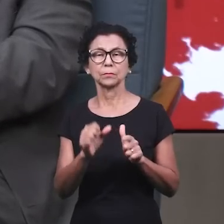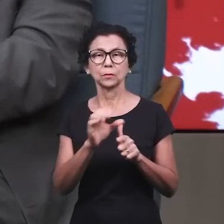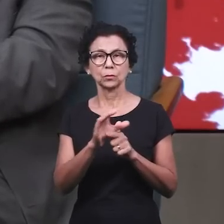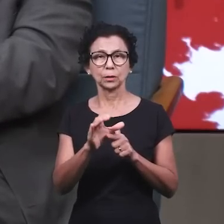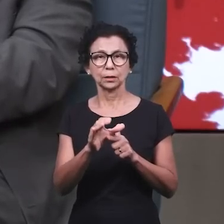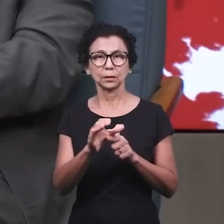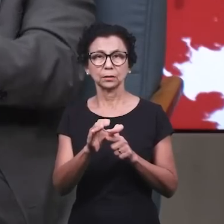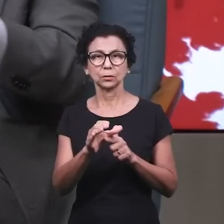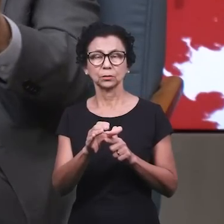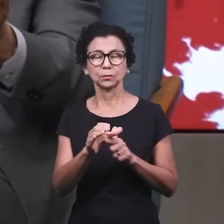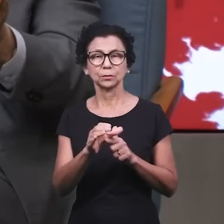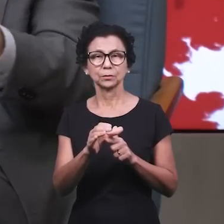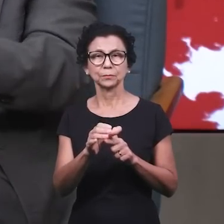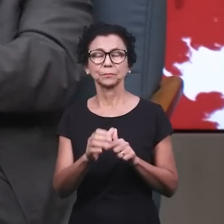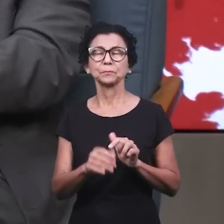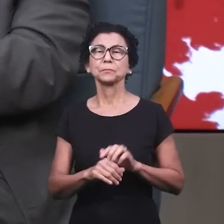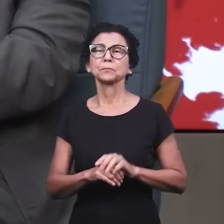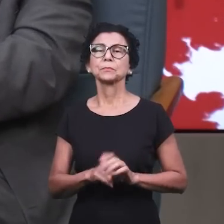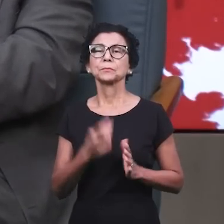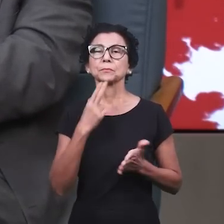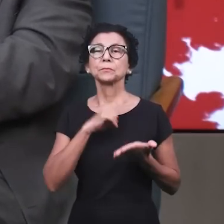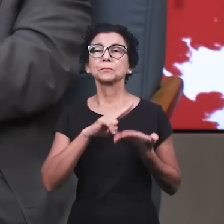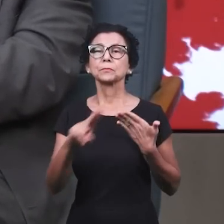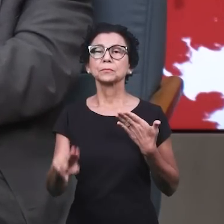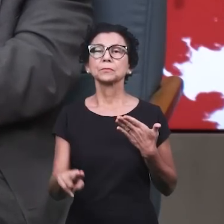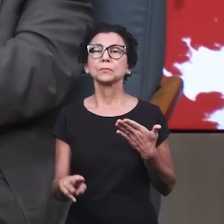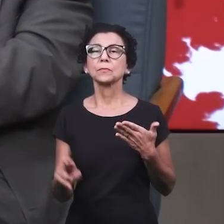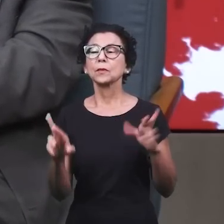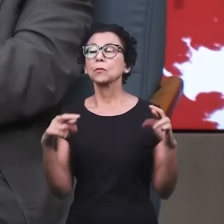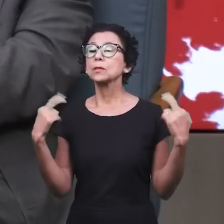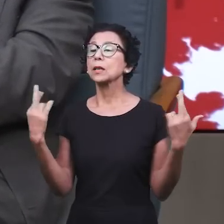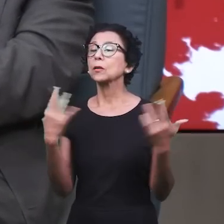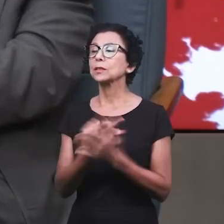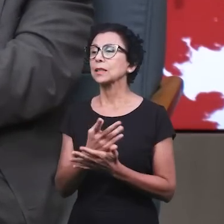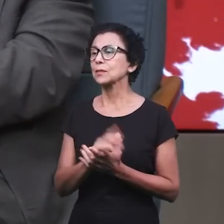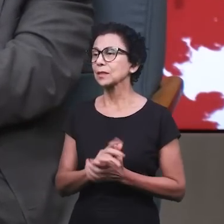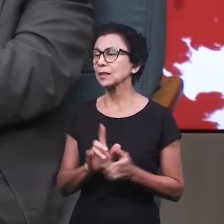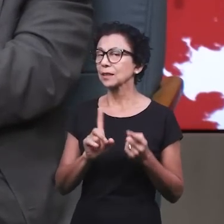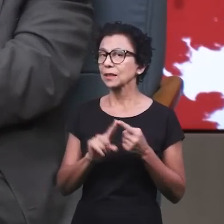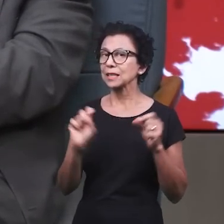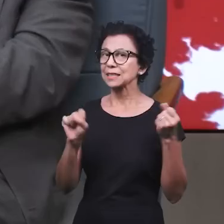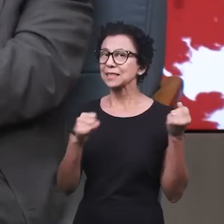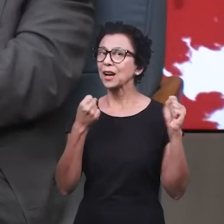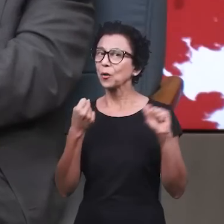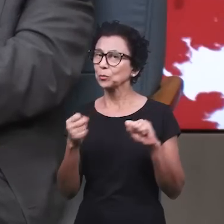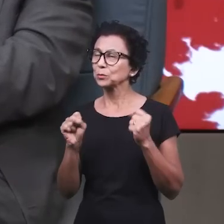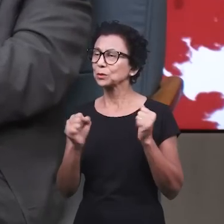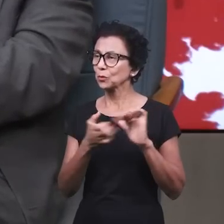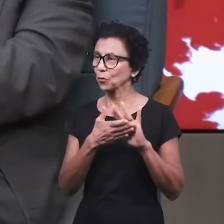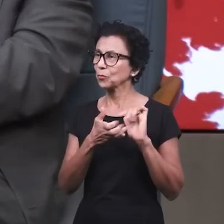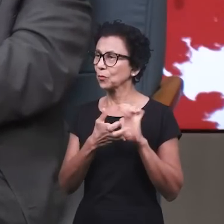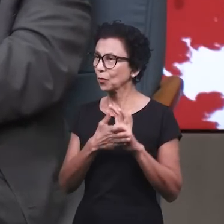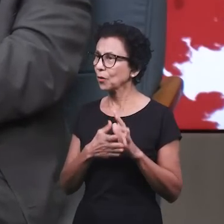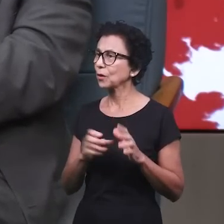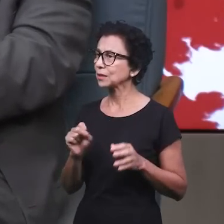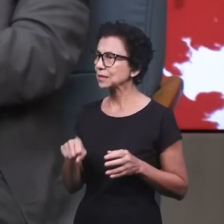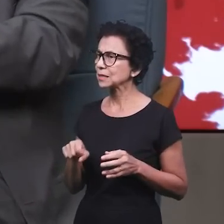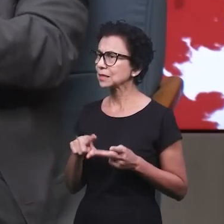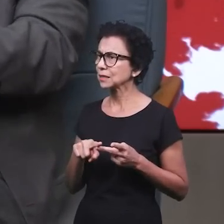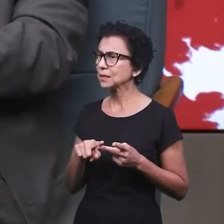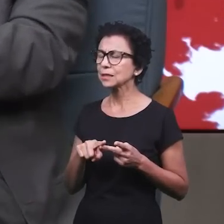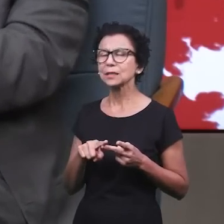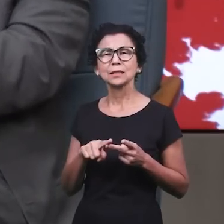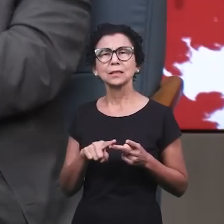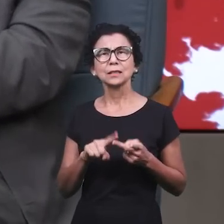aos Coríntios. O que acontece quando vocês se reúnem? Tem salmo? Tem salmo. O que é